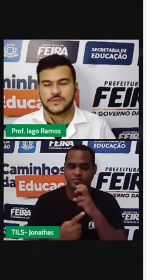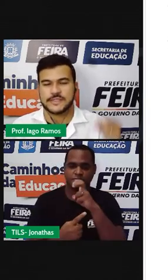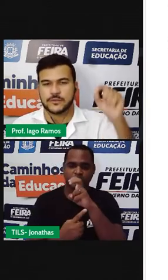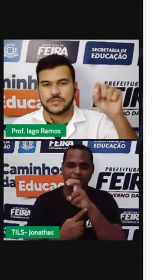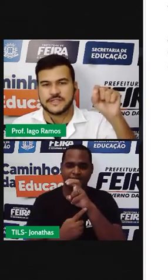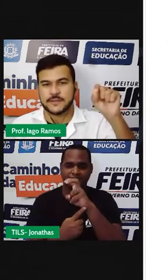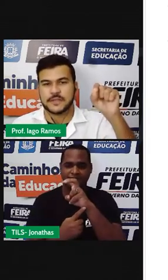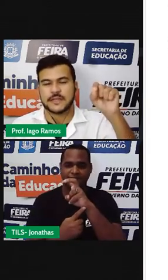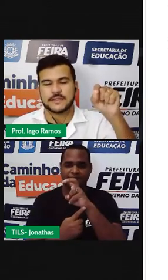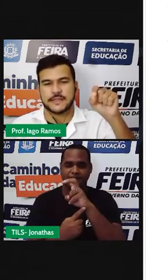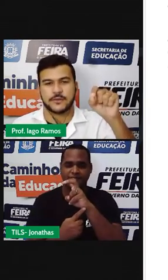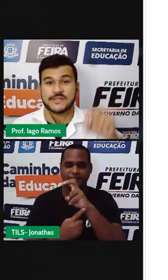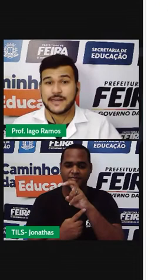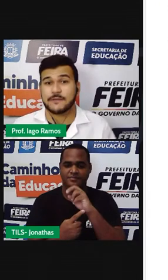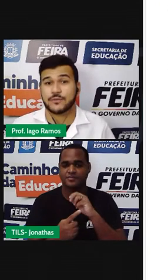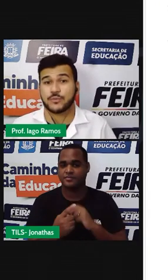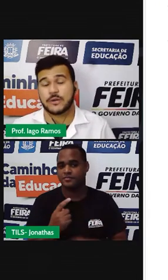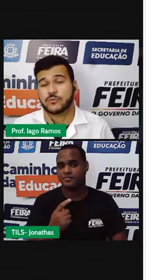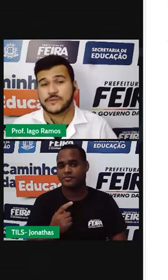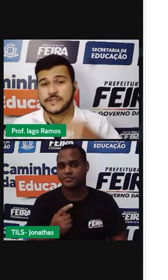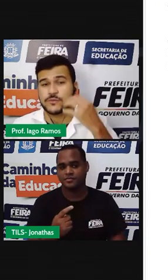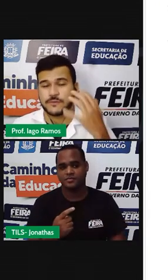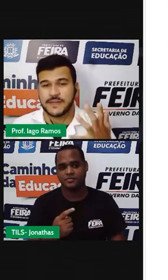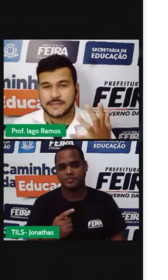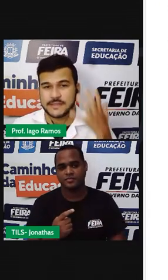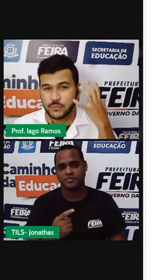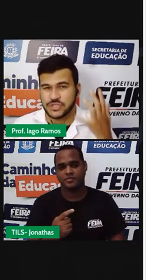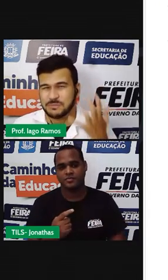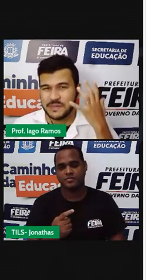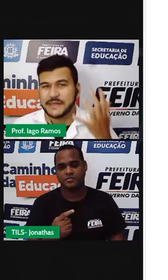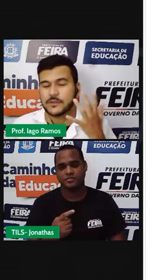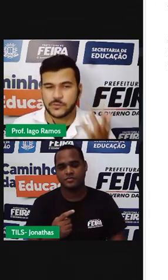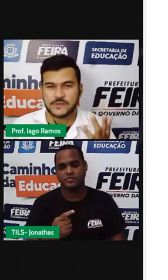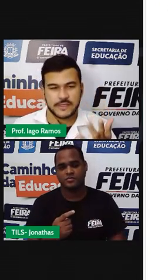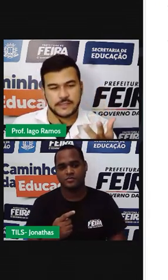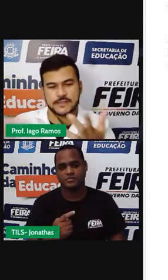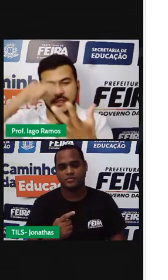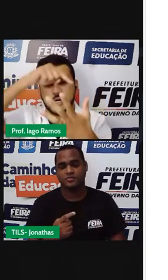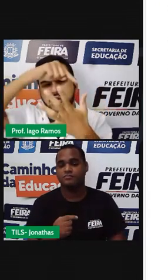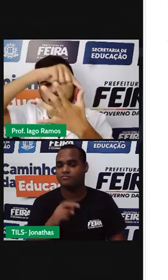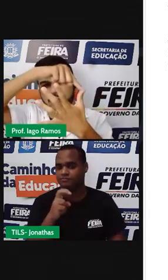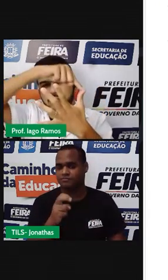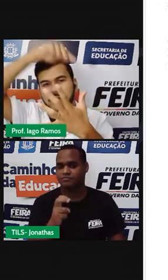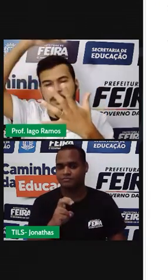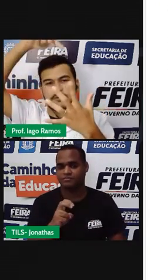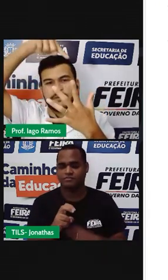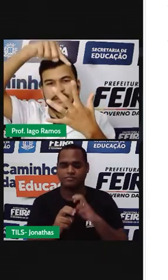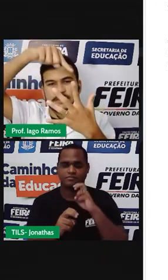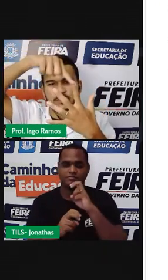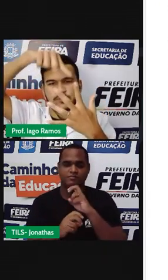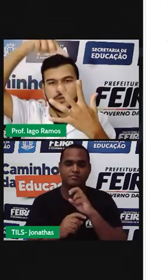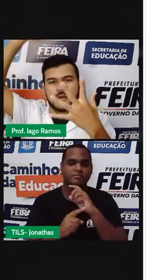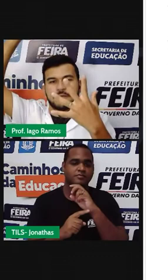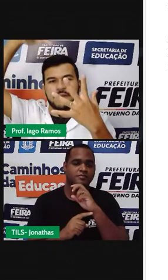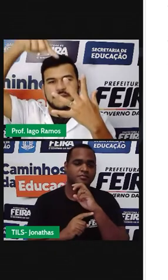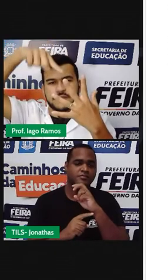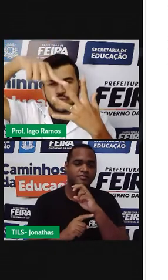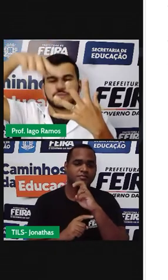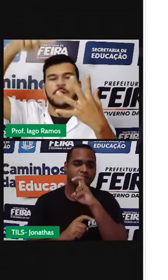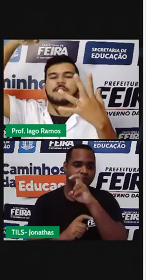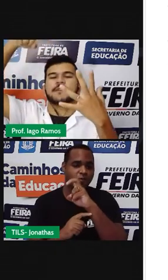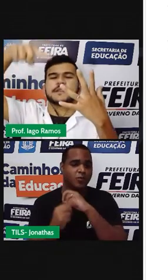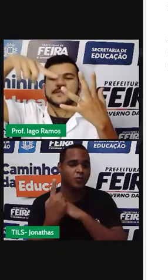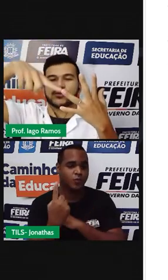os cinco de cima tá dizendo escreva o número 15 vezes e multiplique todos eles 1 x 1